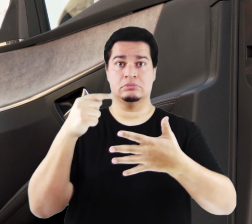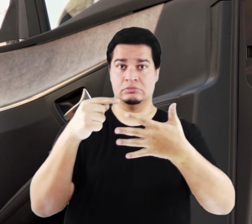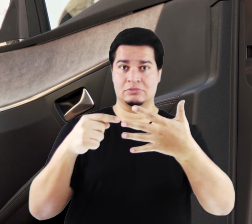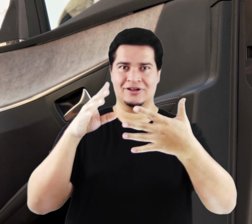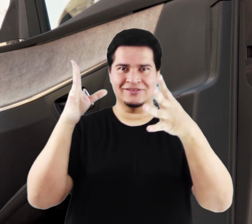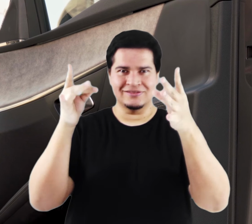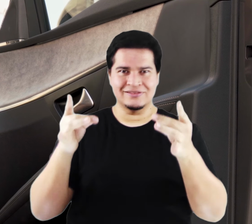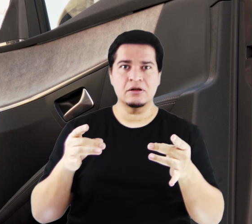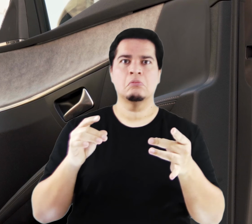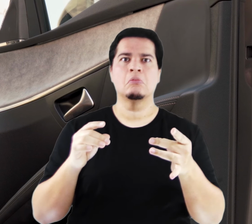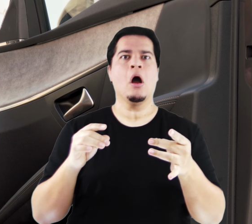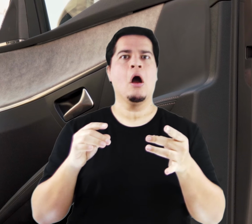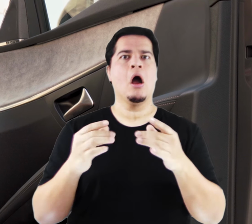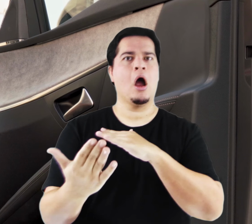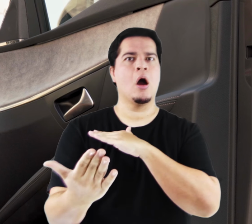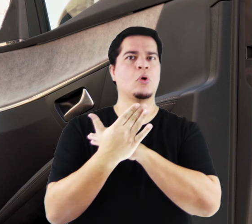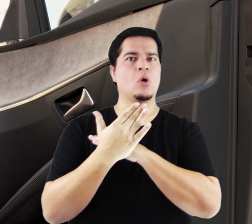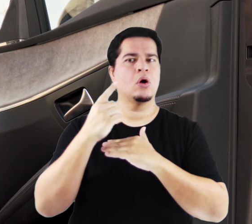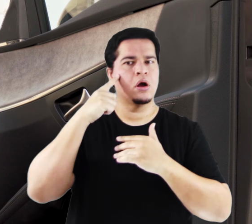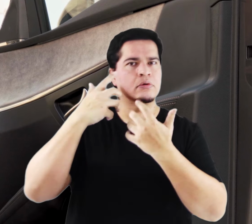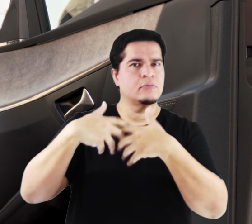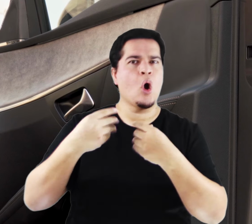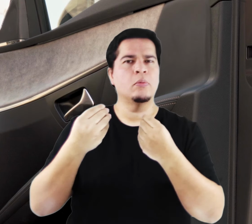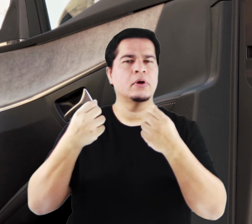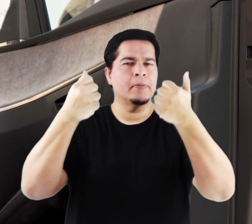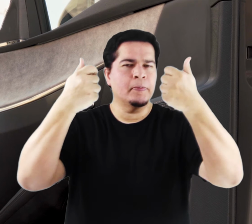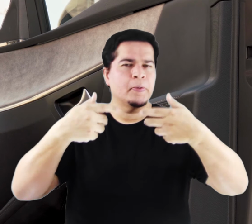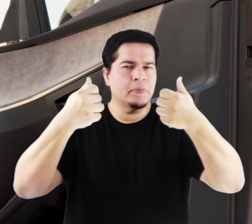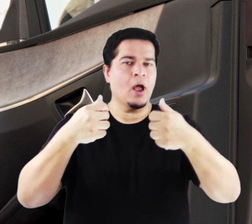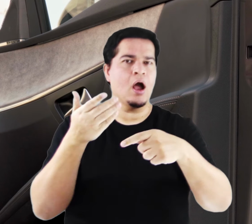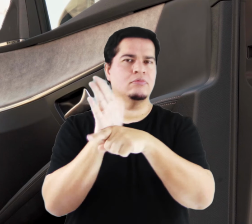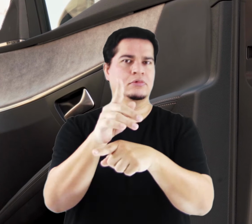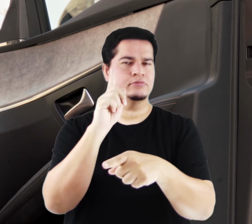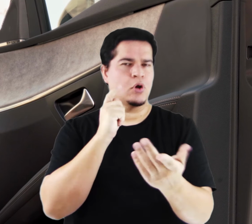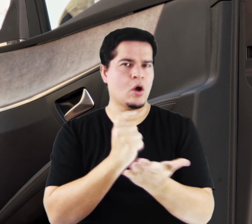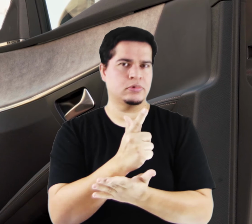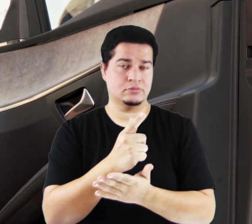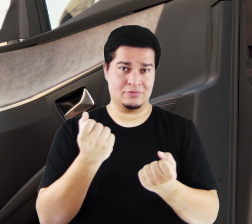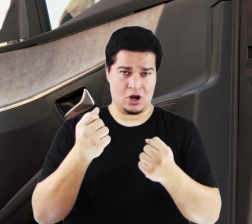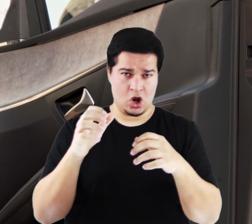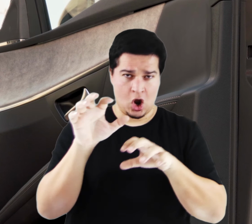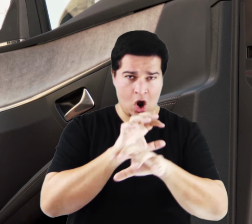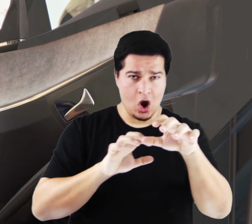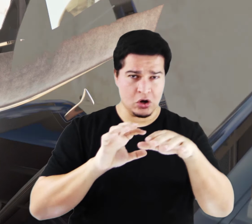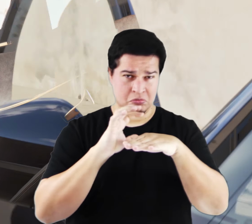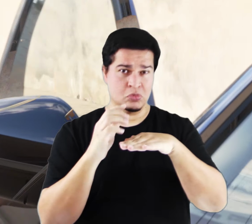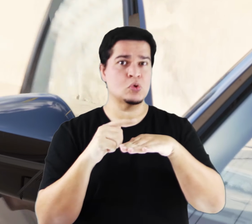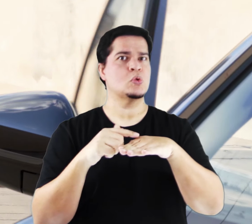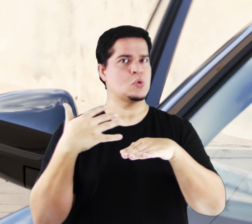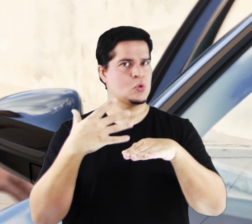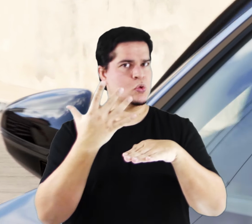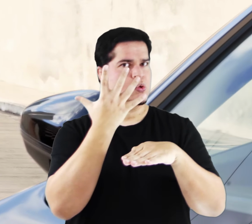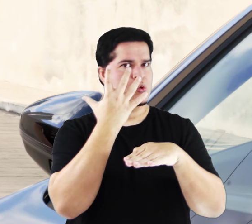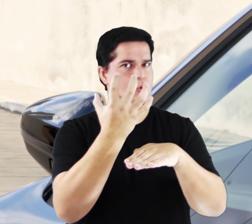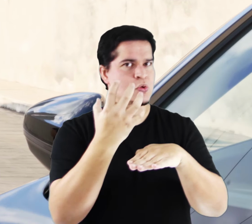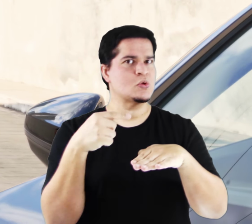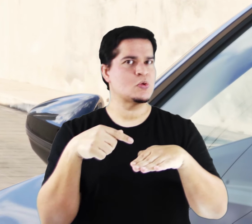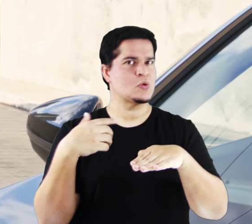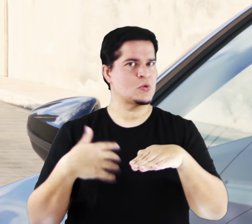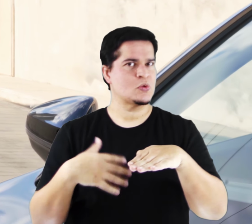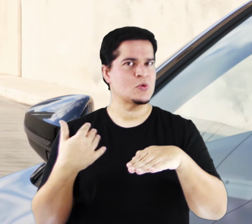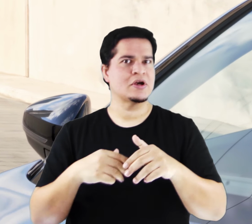apoio mesmo. E o design possui uma importância gigantesca nesse processo passional. O carro que nós vamos